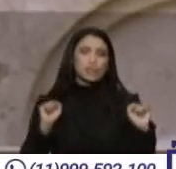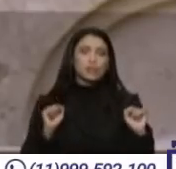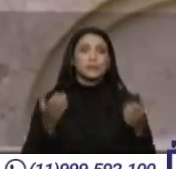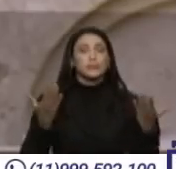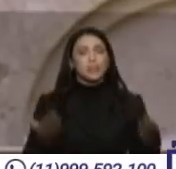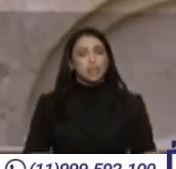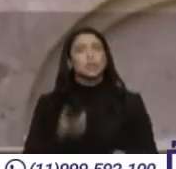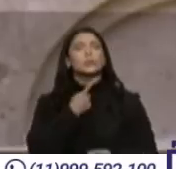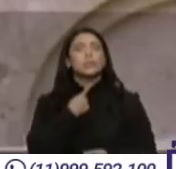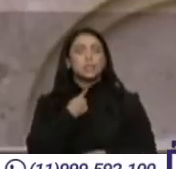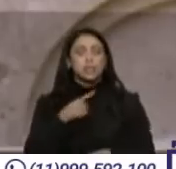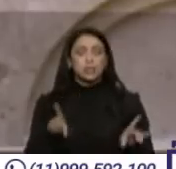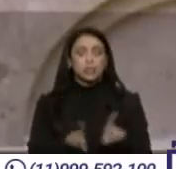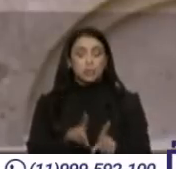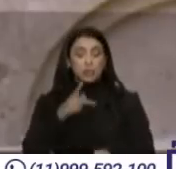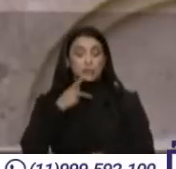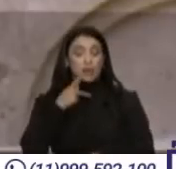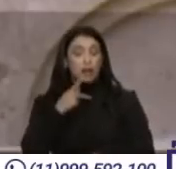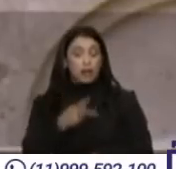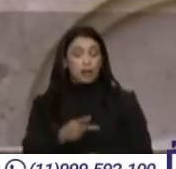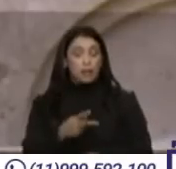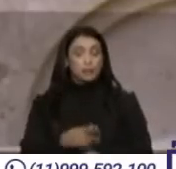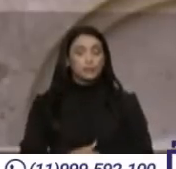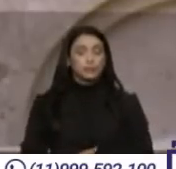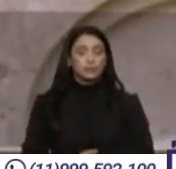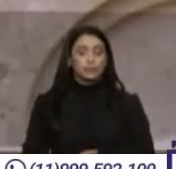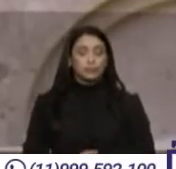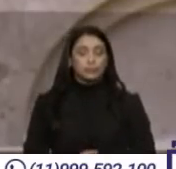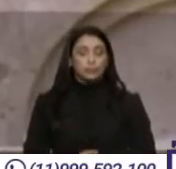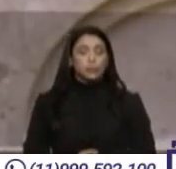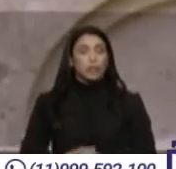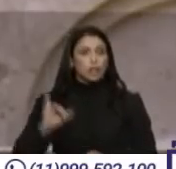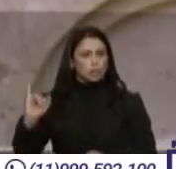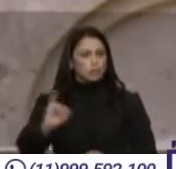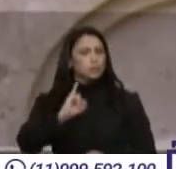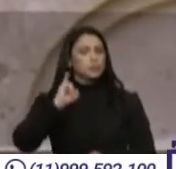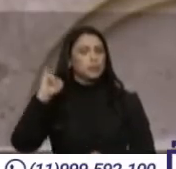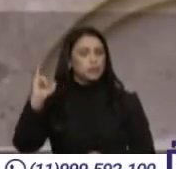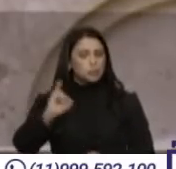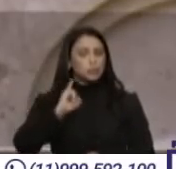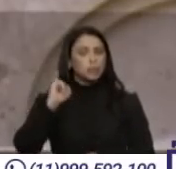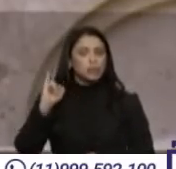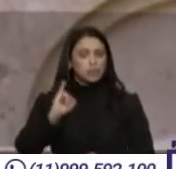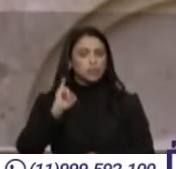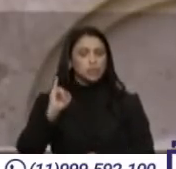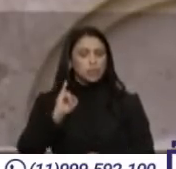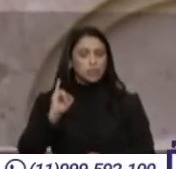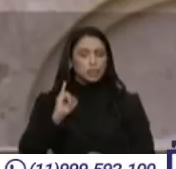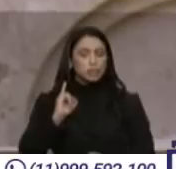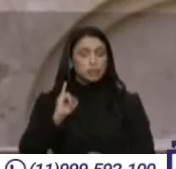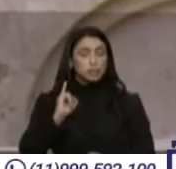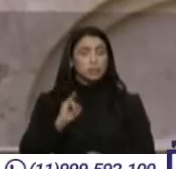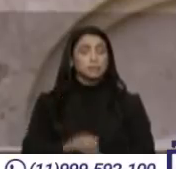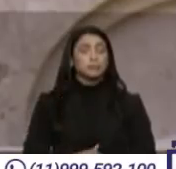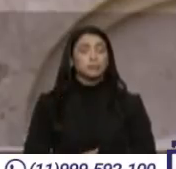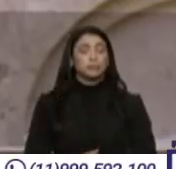Desejo ainda enfatizar, em face de sua alta significação e inquestionável